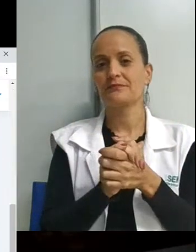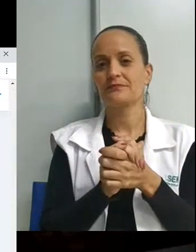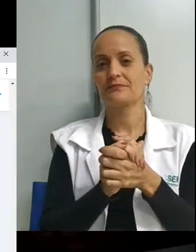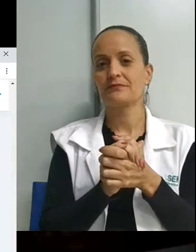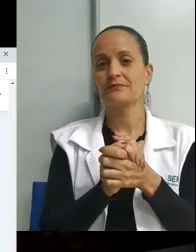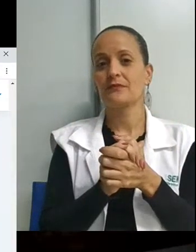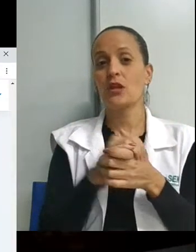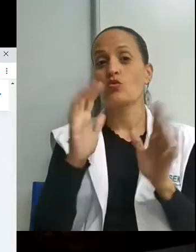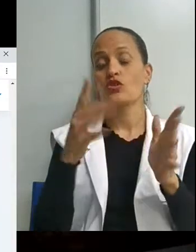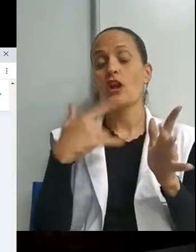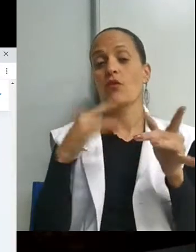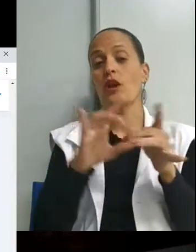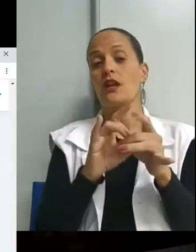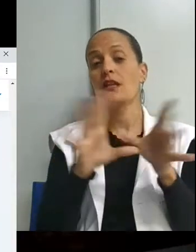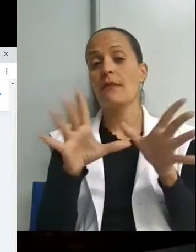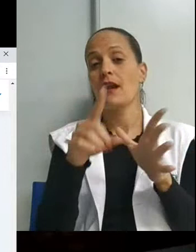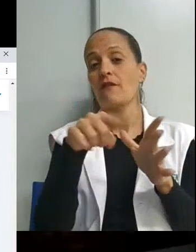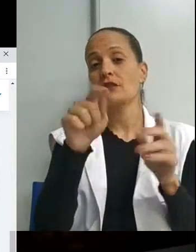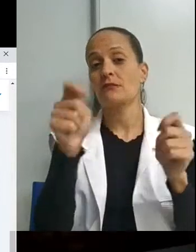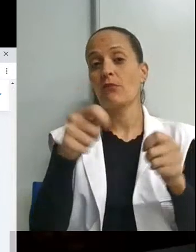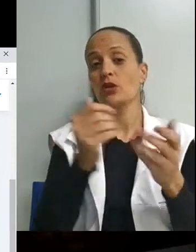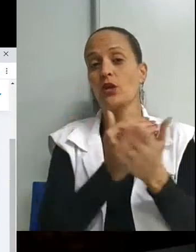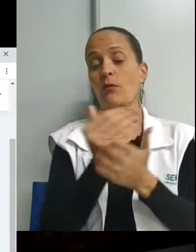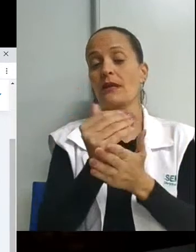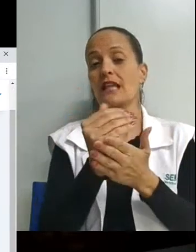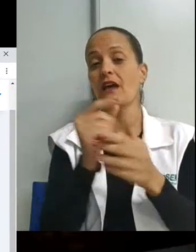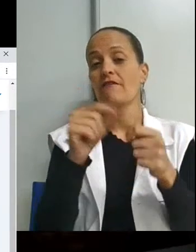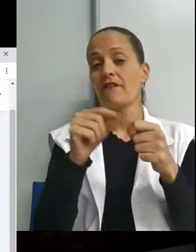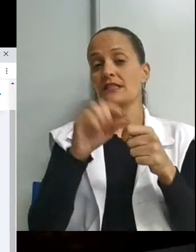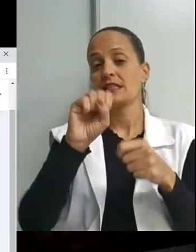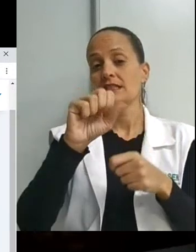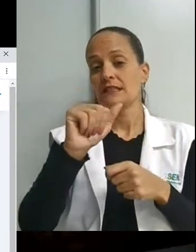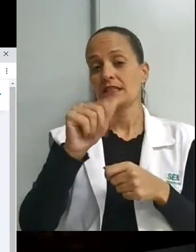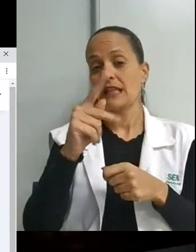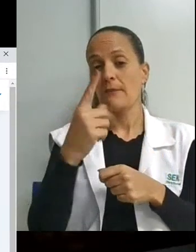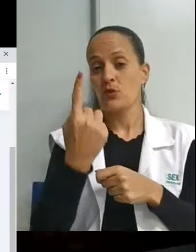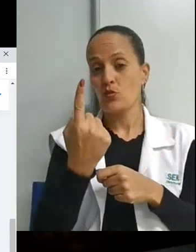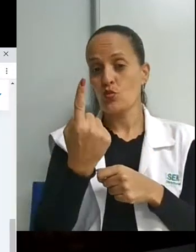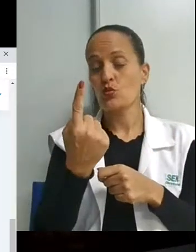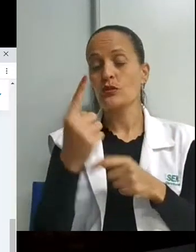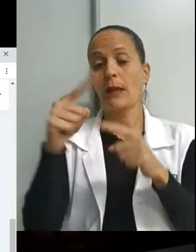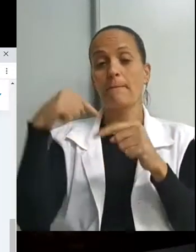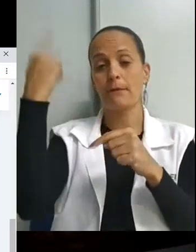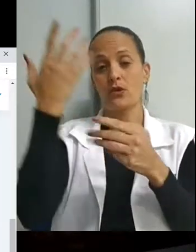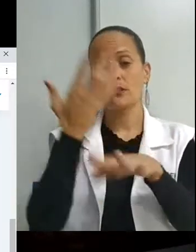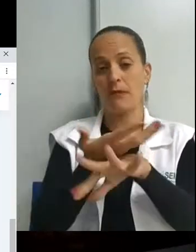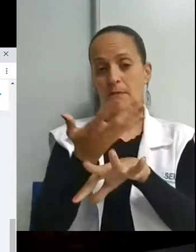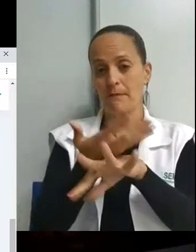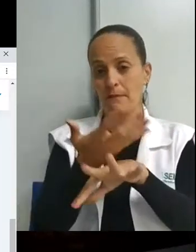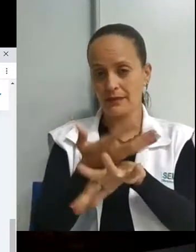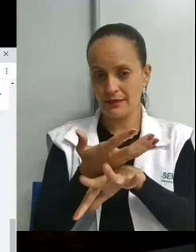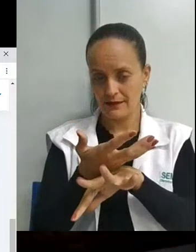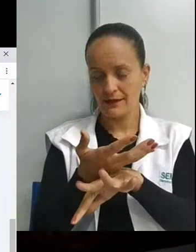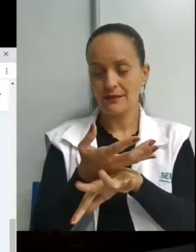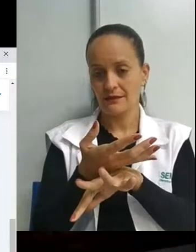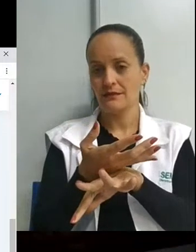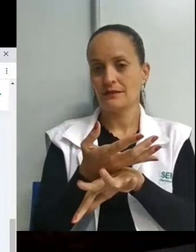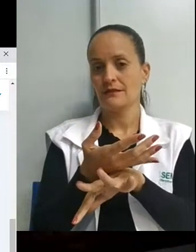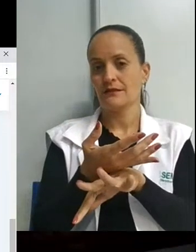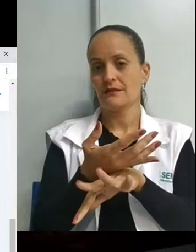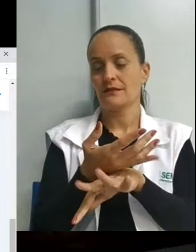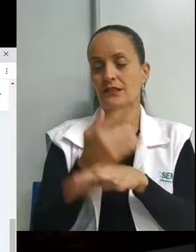questão das atividades, né? A SAP aqui até então estava oculta, né? Então, vou ativar aqui, ó, e habilitar para quem já